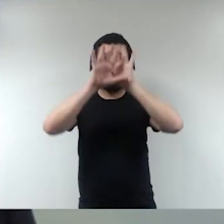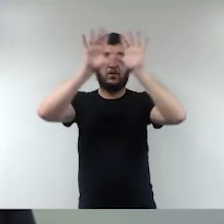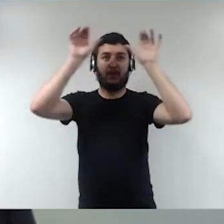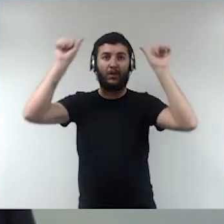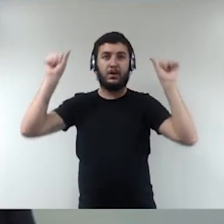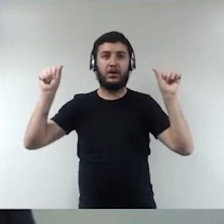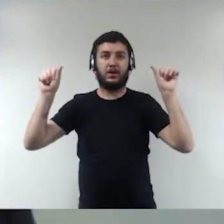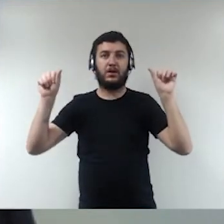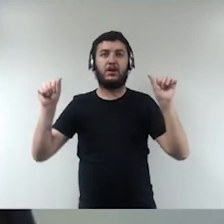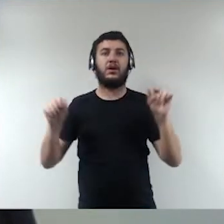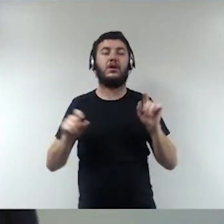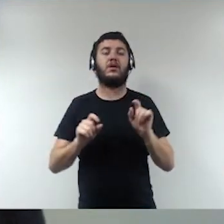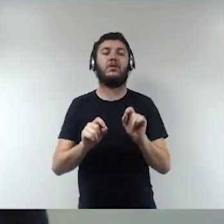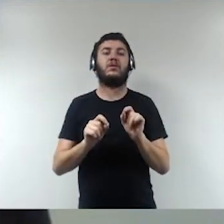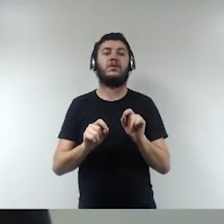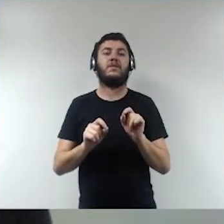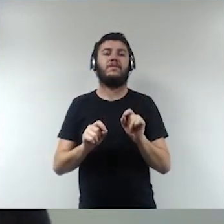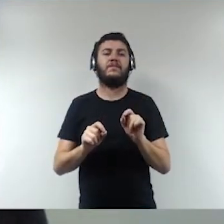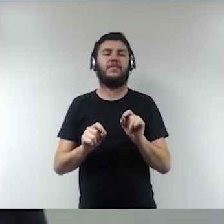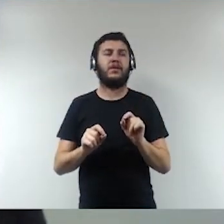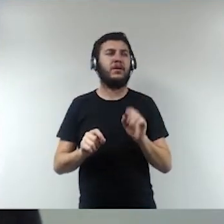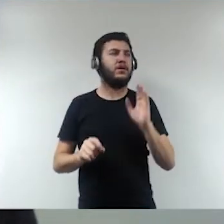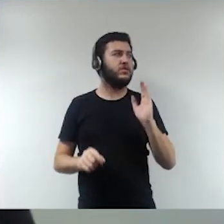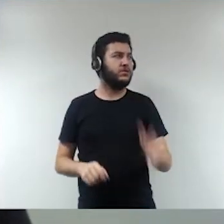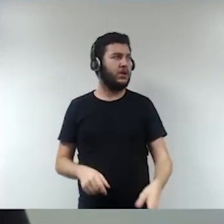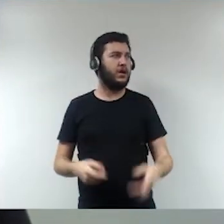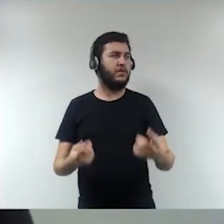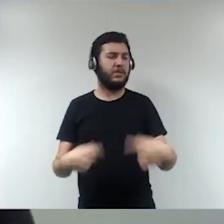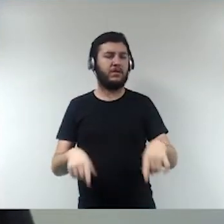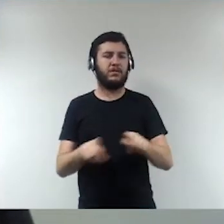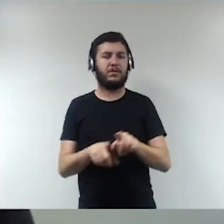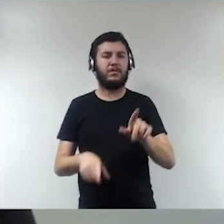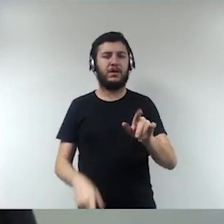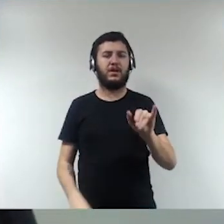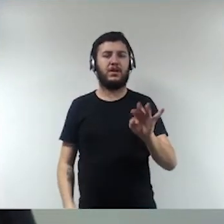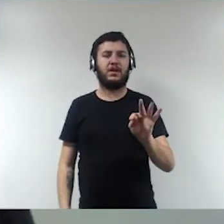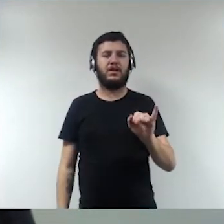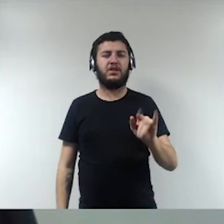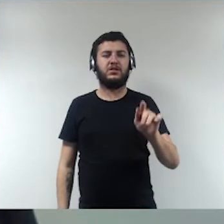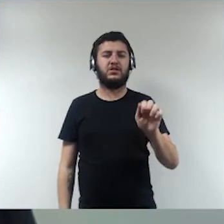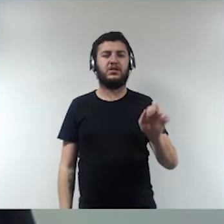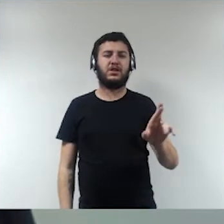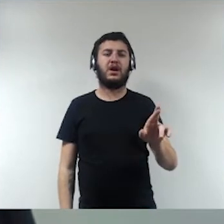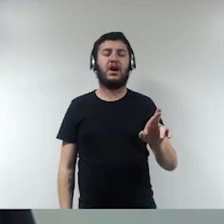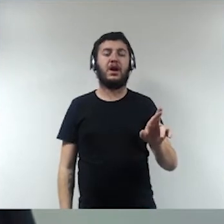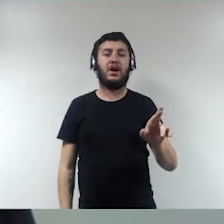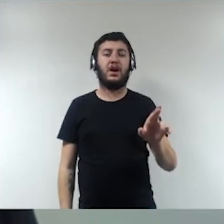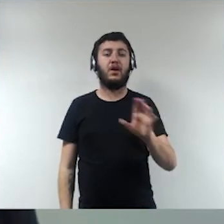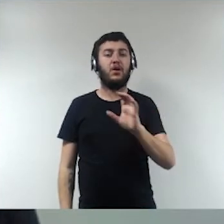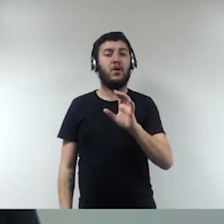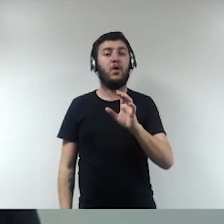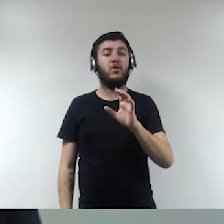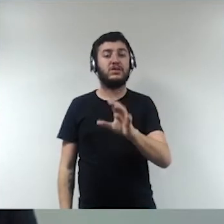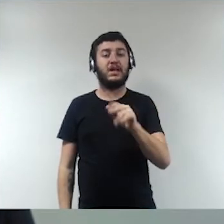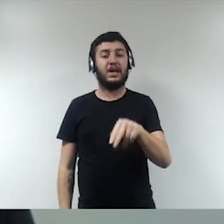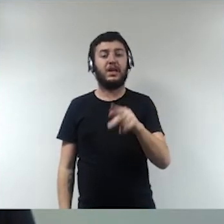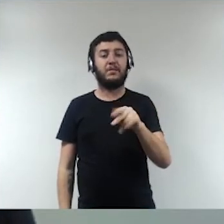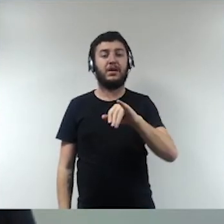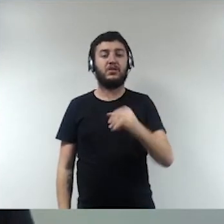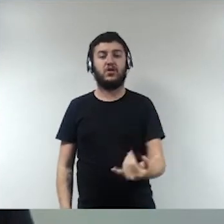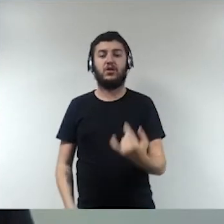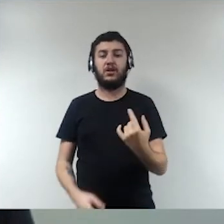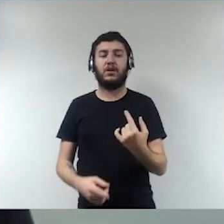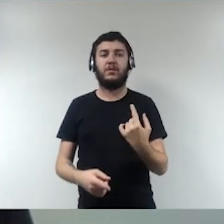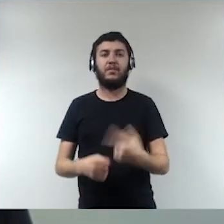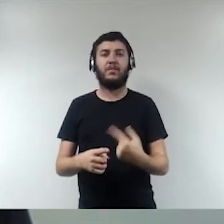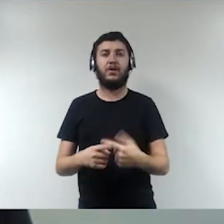ela já teve que litigar no CNJ por conta dessa obrigatoriedade, juntamente com a nossa